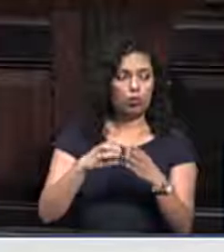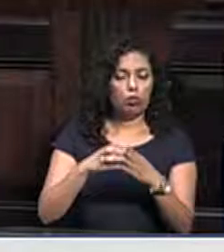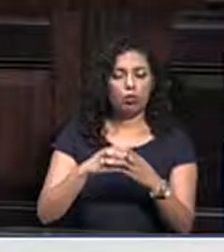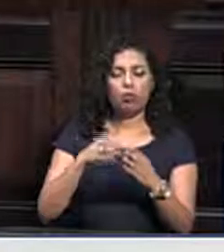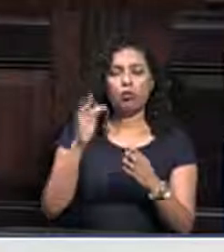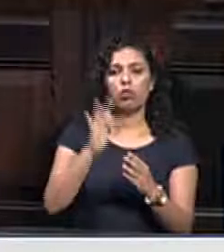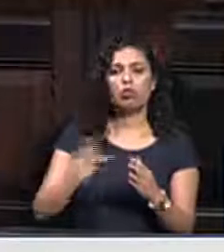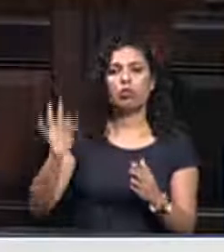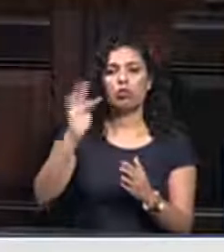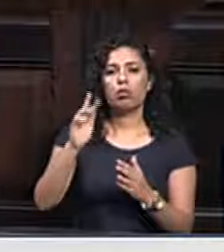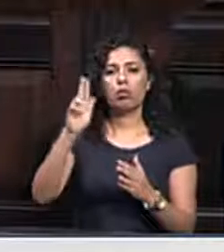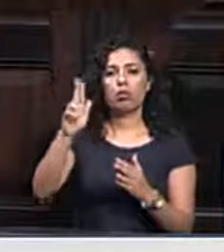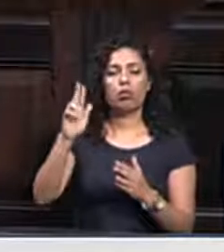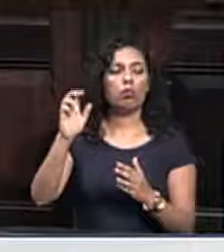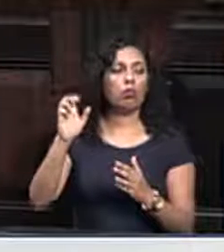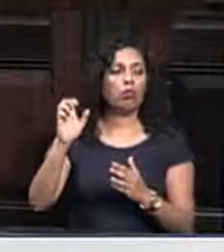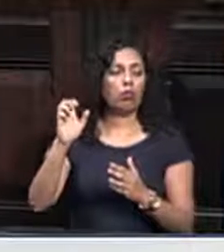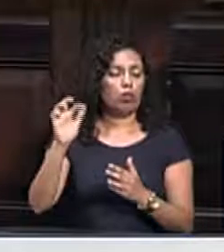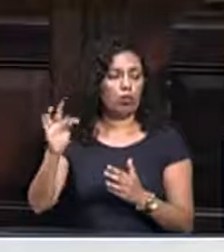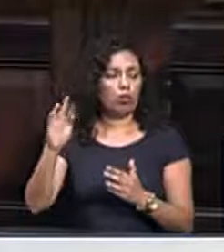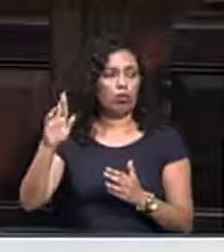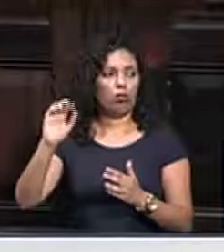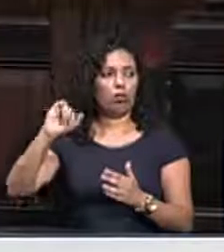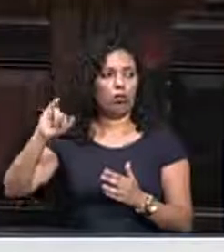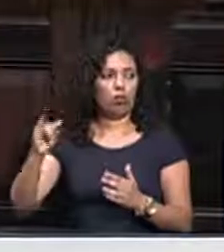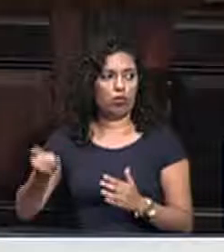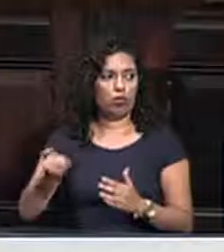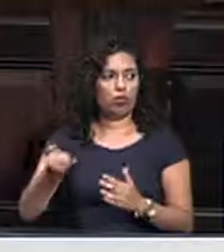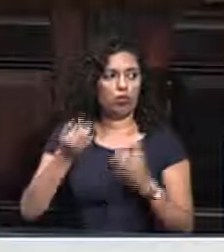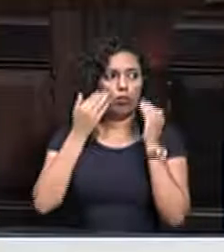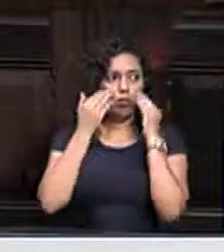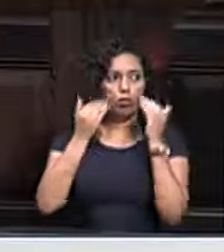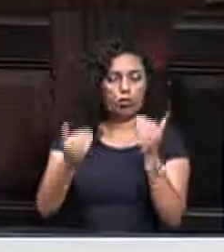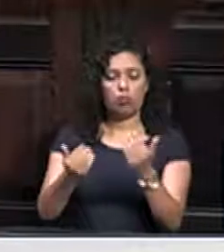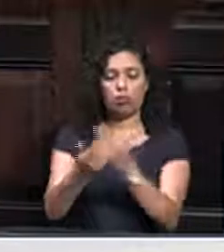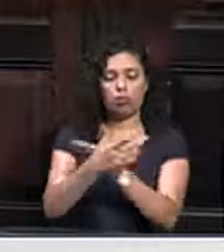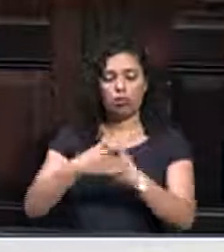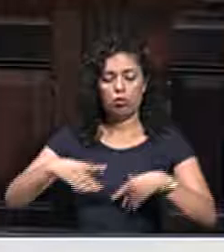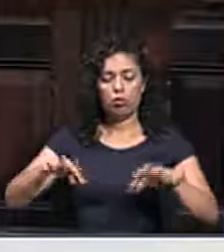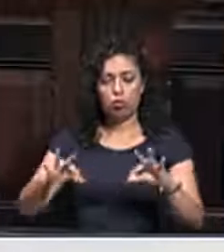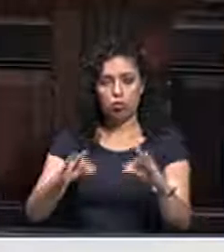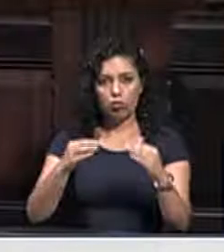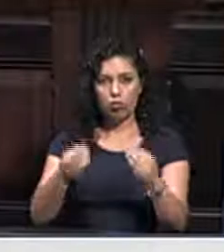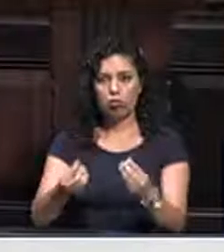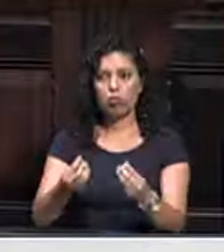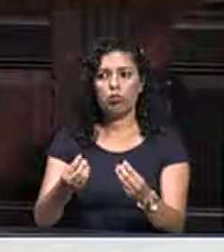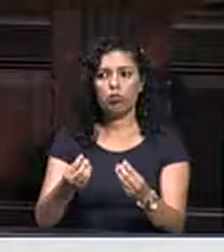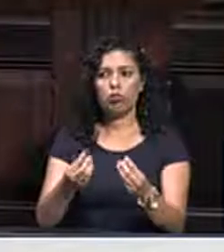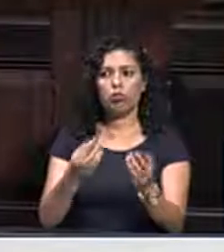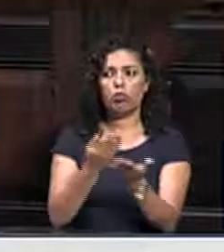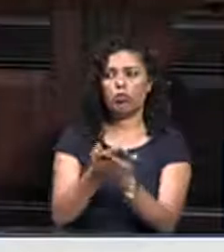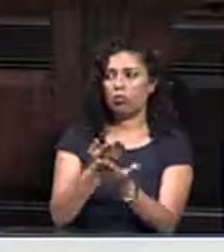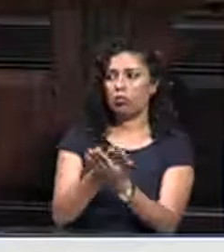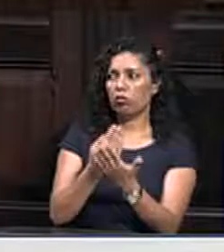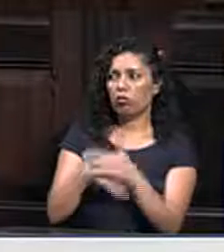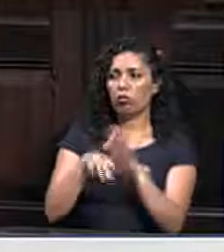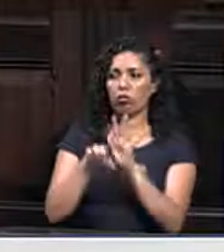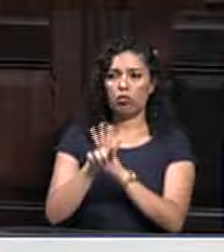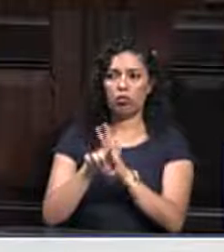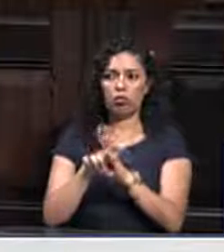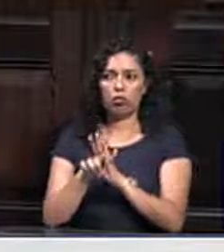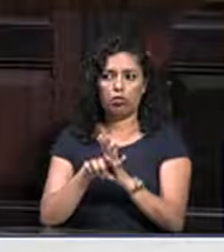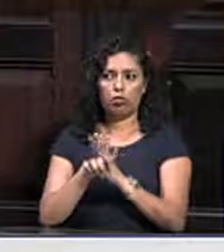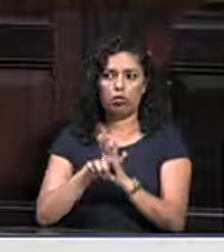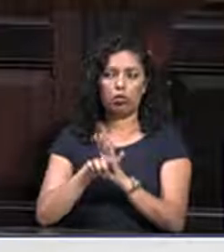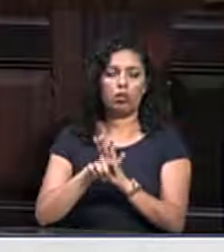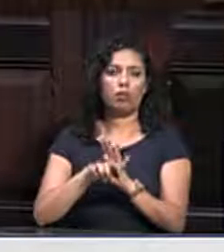UFRJ. Não é razoável que todos esses parâmetros sejam alterados sem que algum estudo equivalente em escopo,